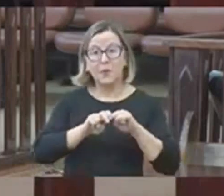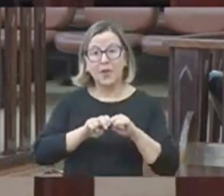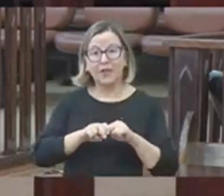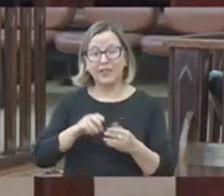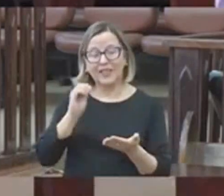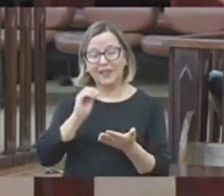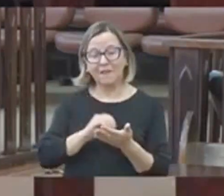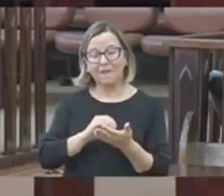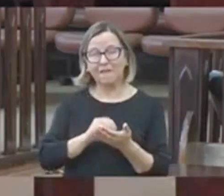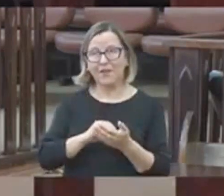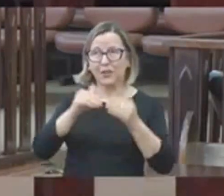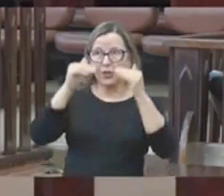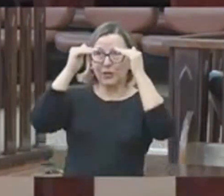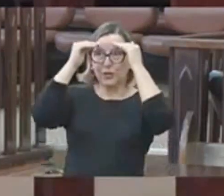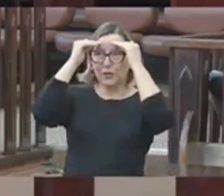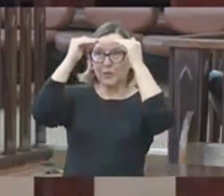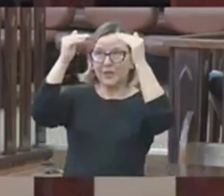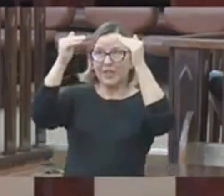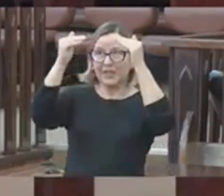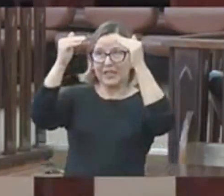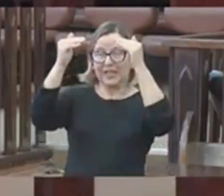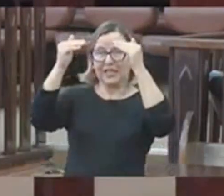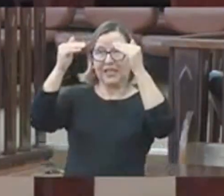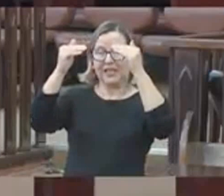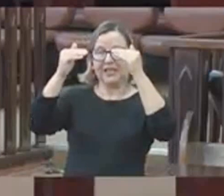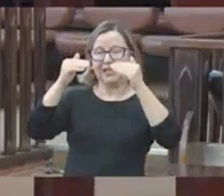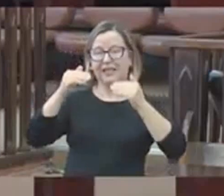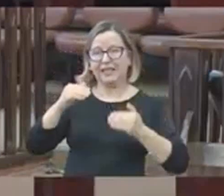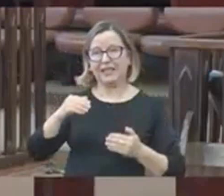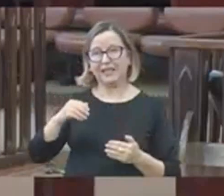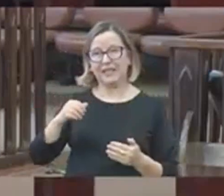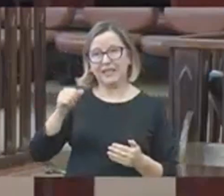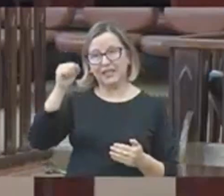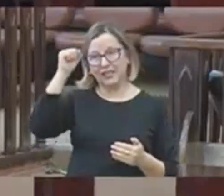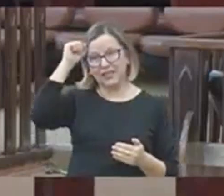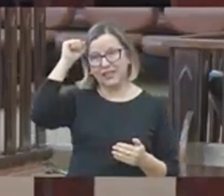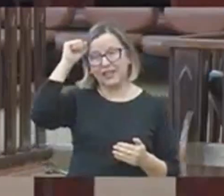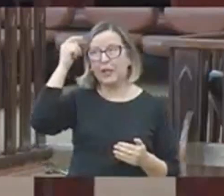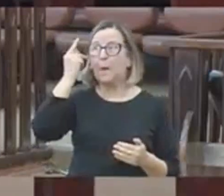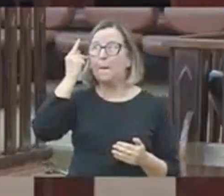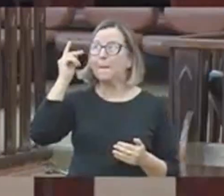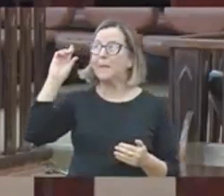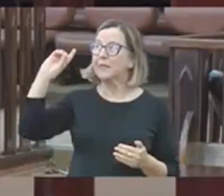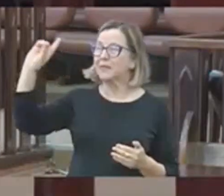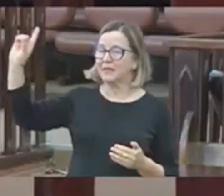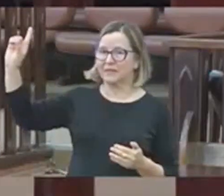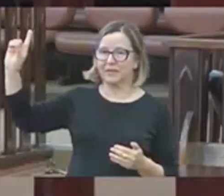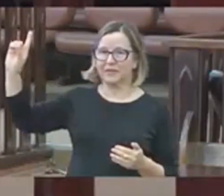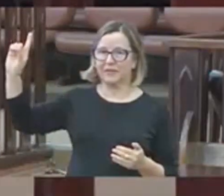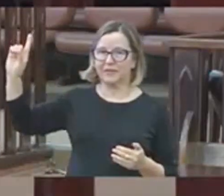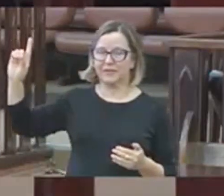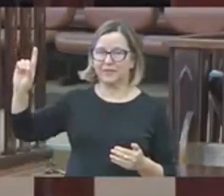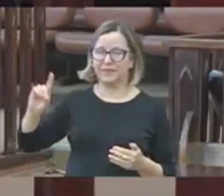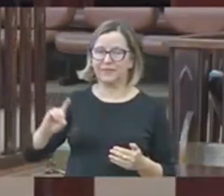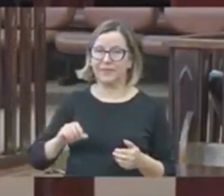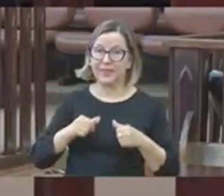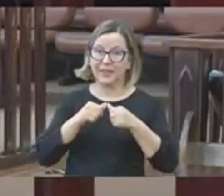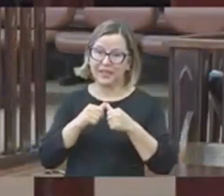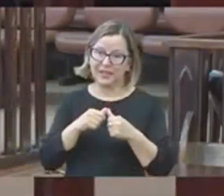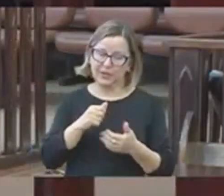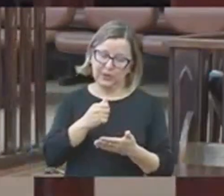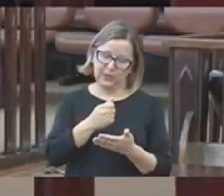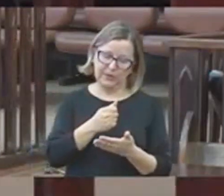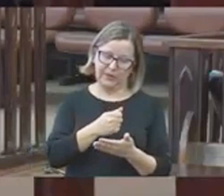aqui a humanidade em Adão, está registrado na história da humanidade. Está registrado